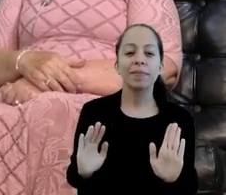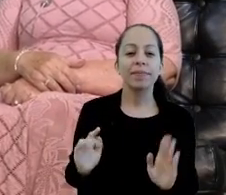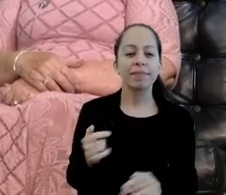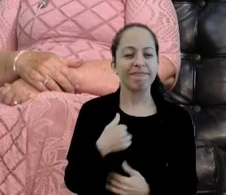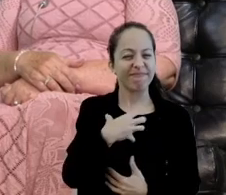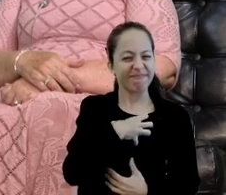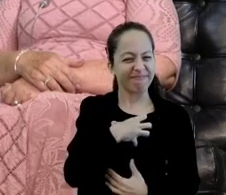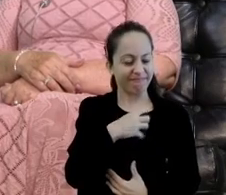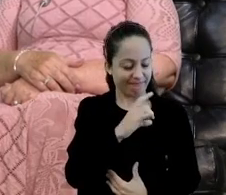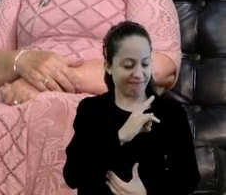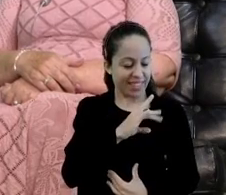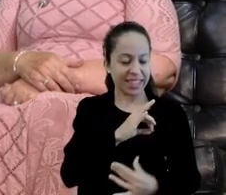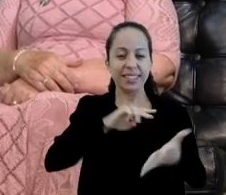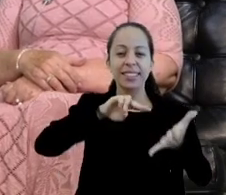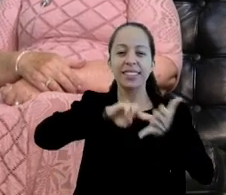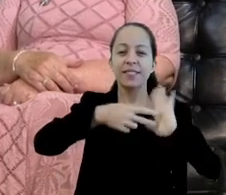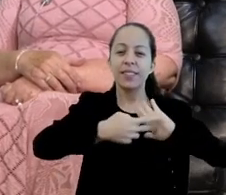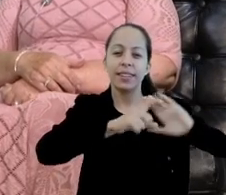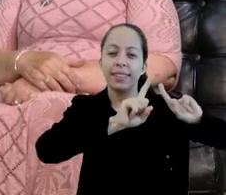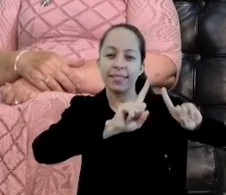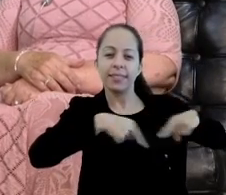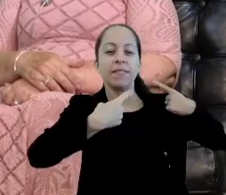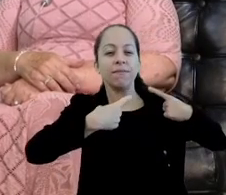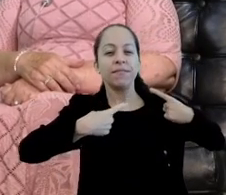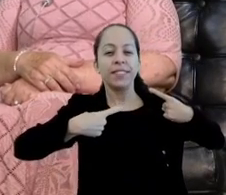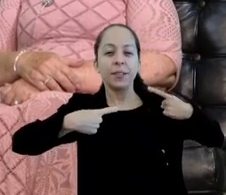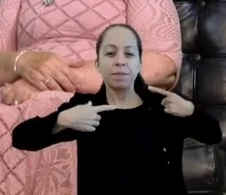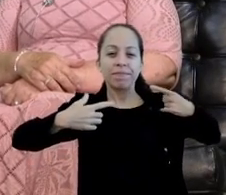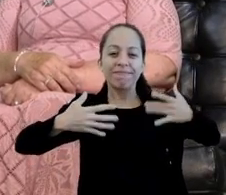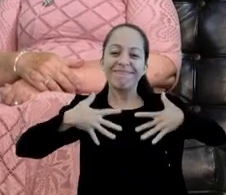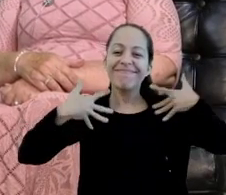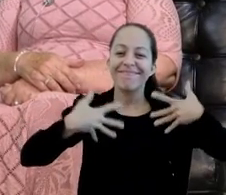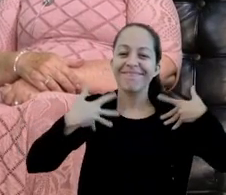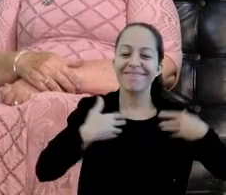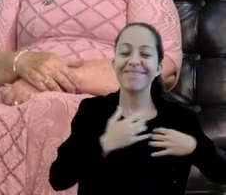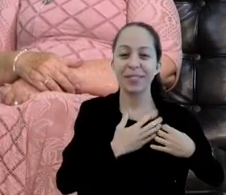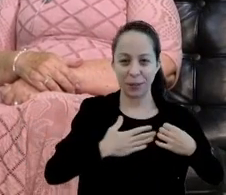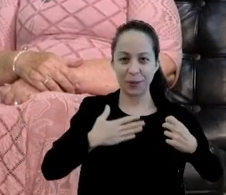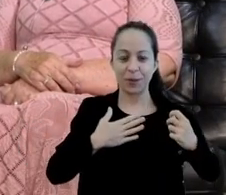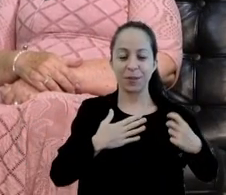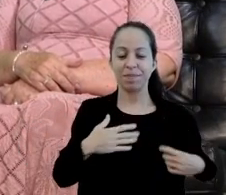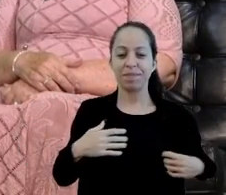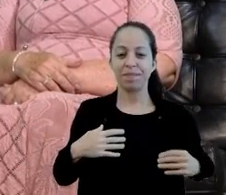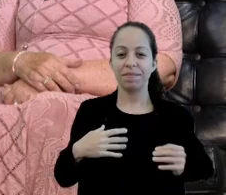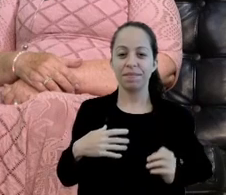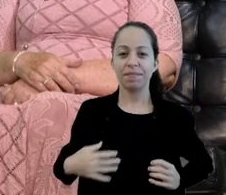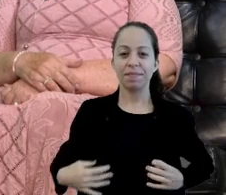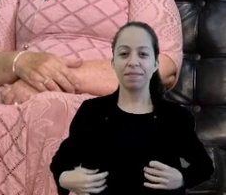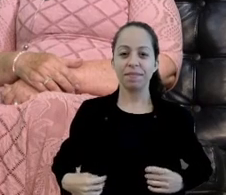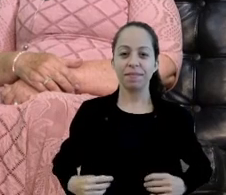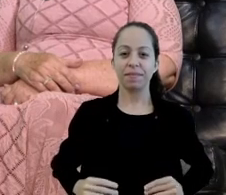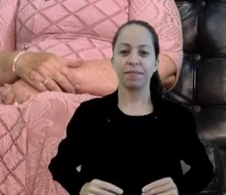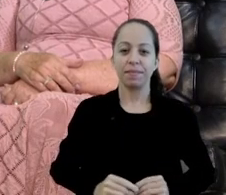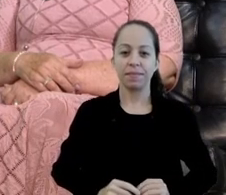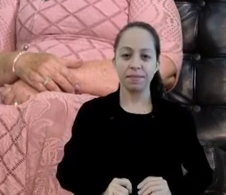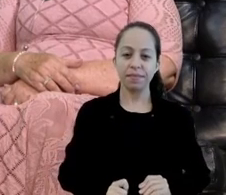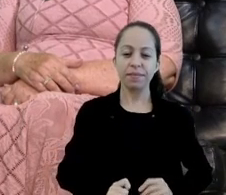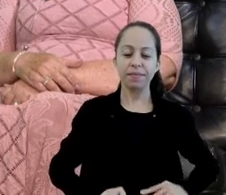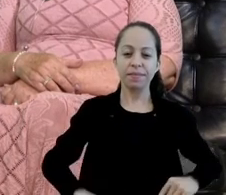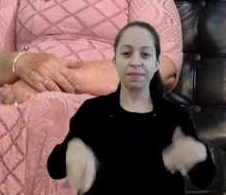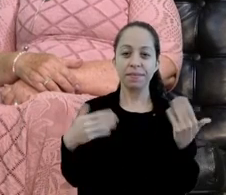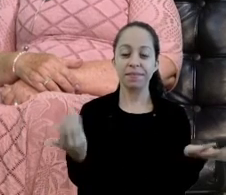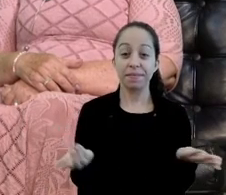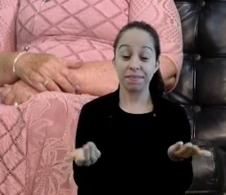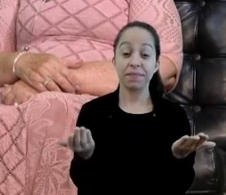senhor desafio e a alegria vem. Que bom. E já que estamos falando sobre viagens, a